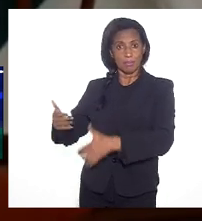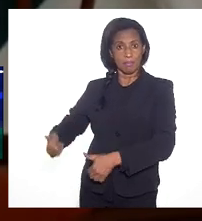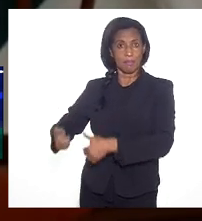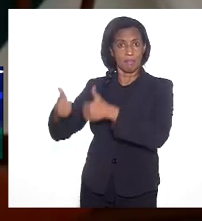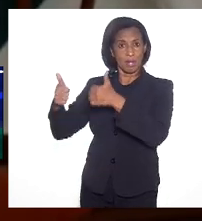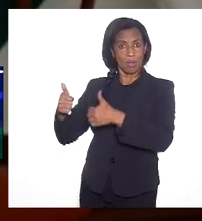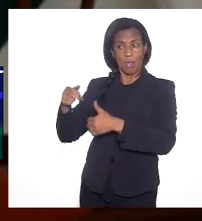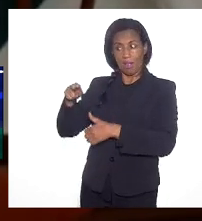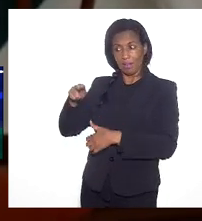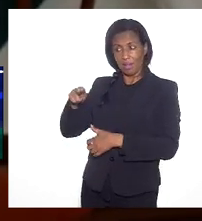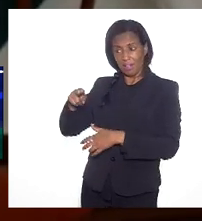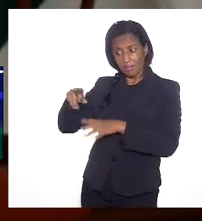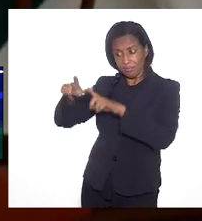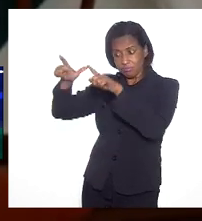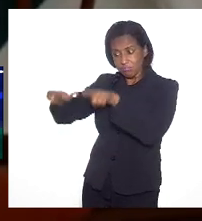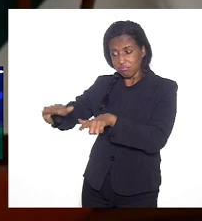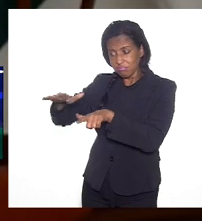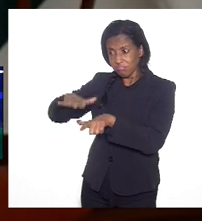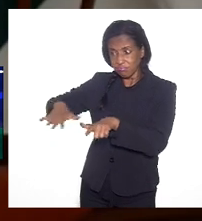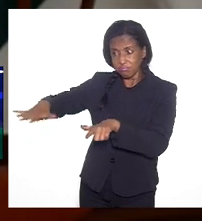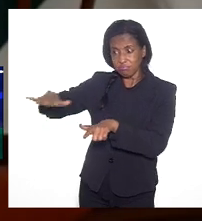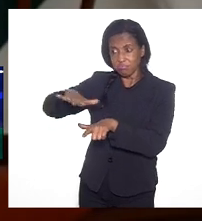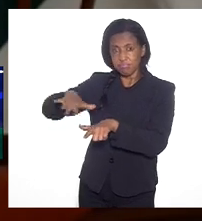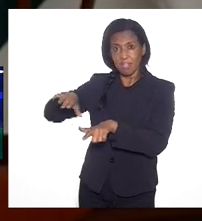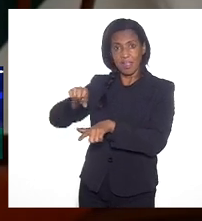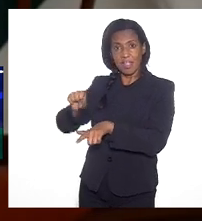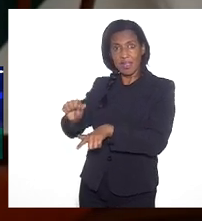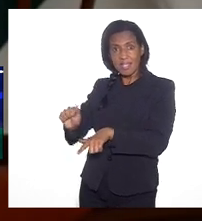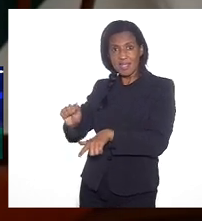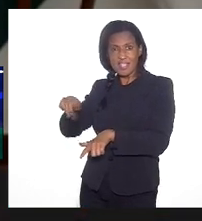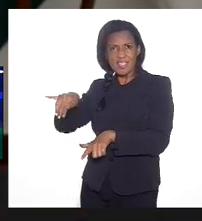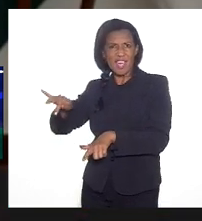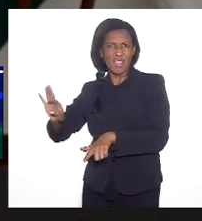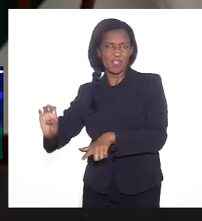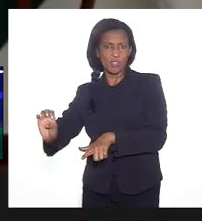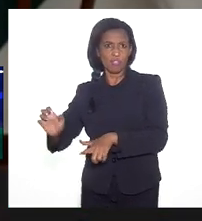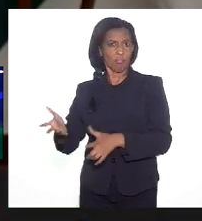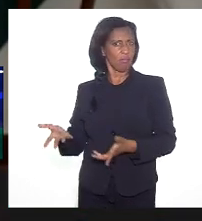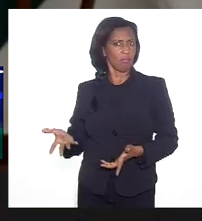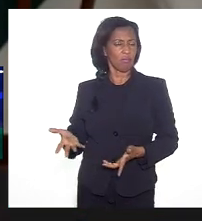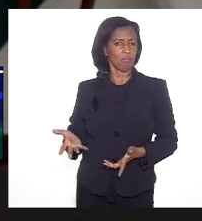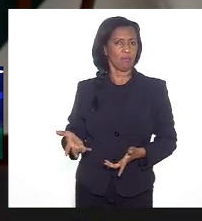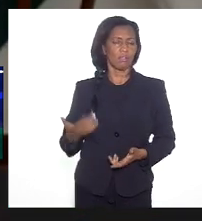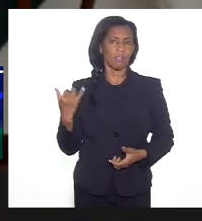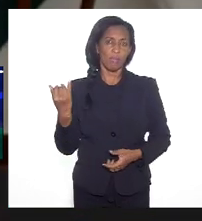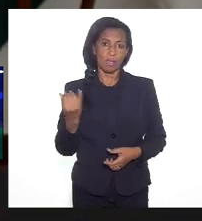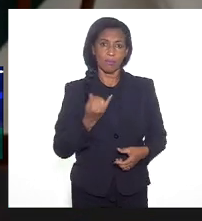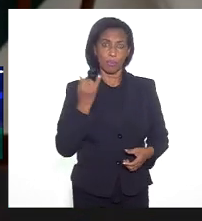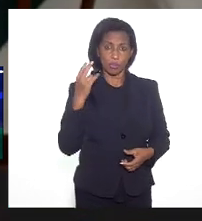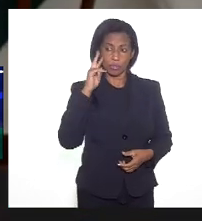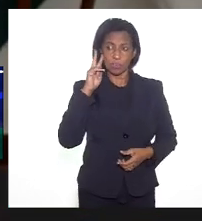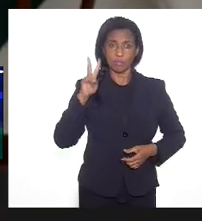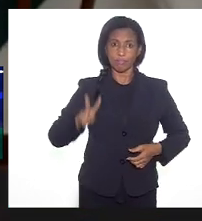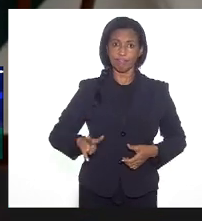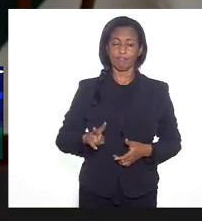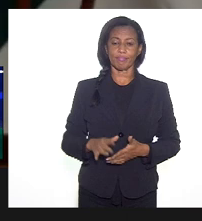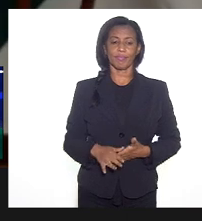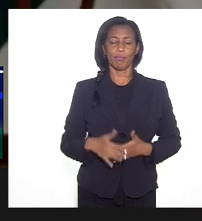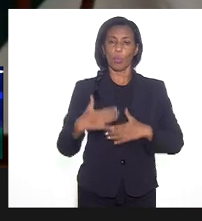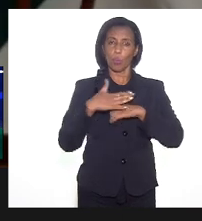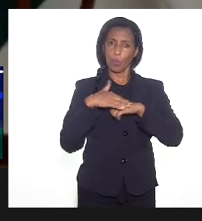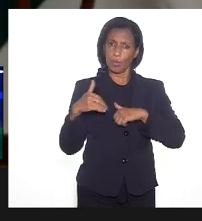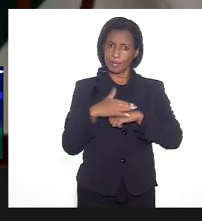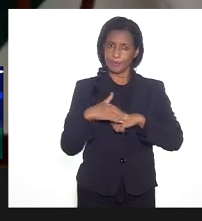unidade aquele que a gente chama daquele site então é importante que a gente veja isso com